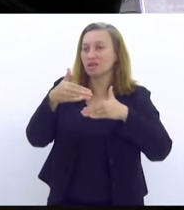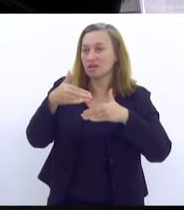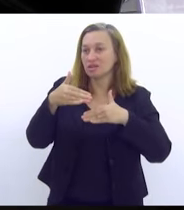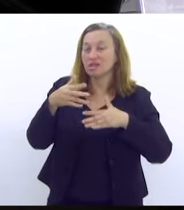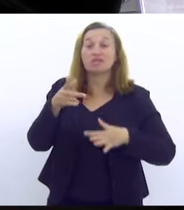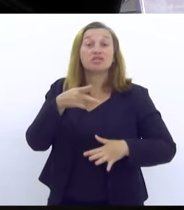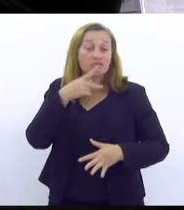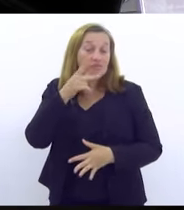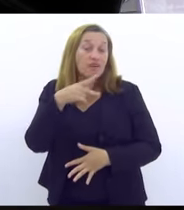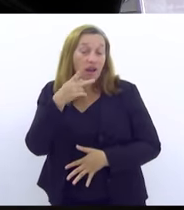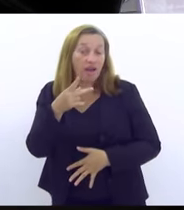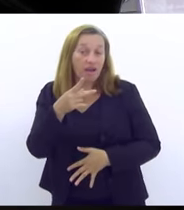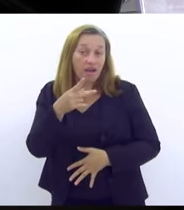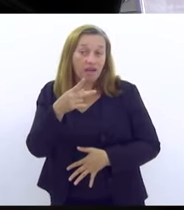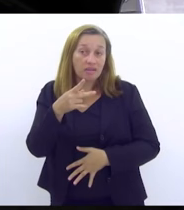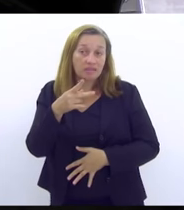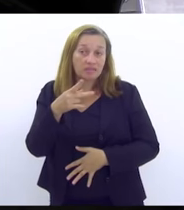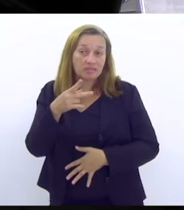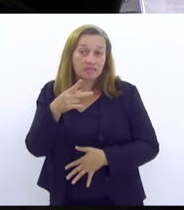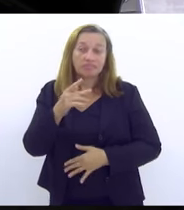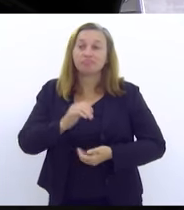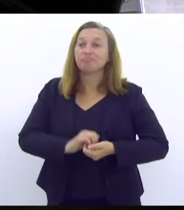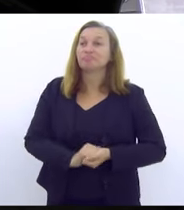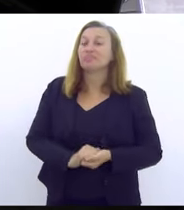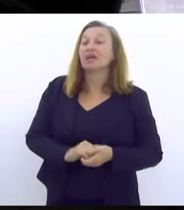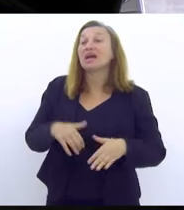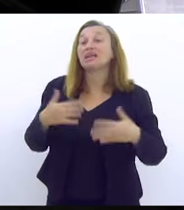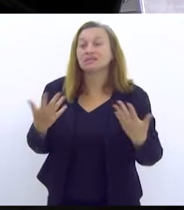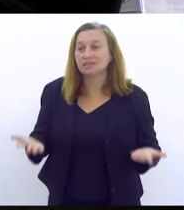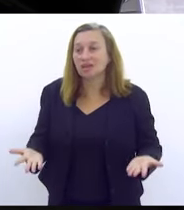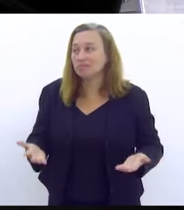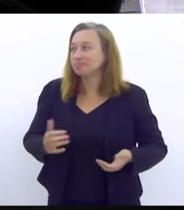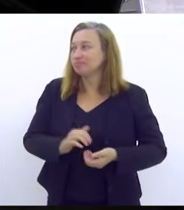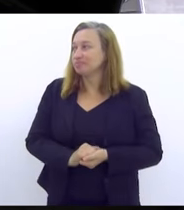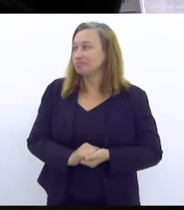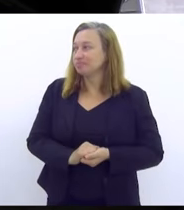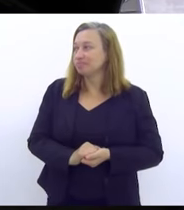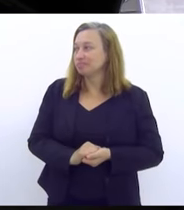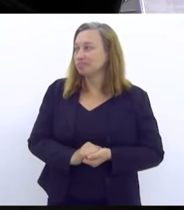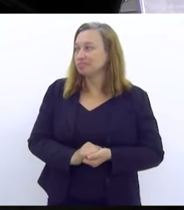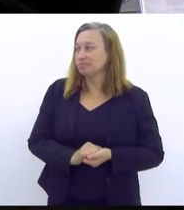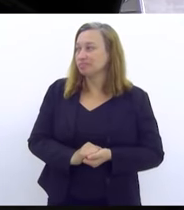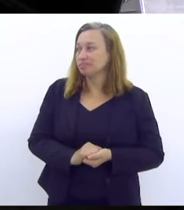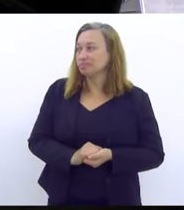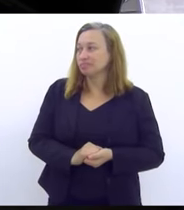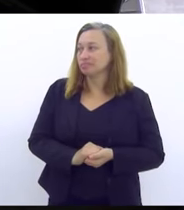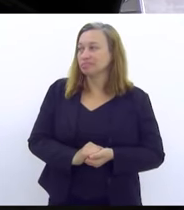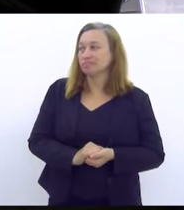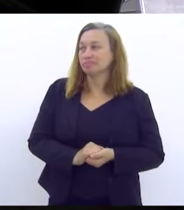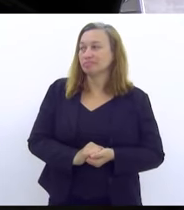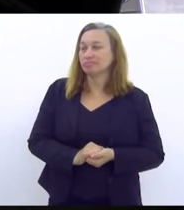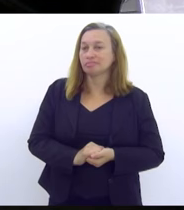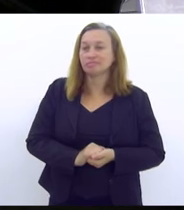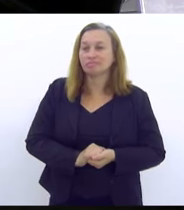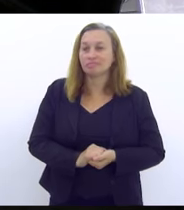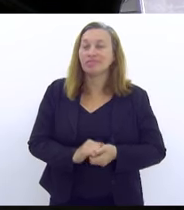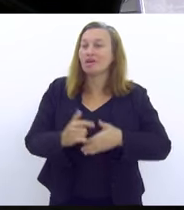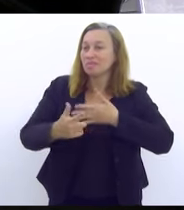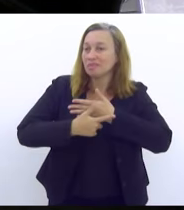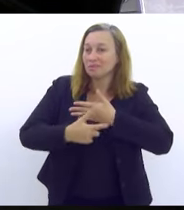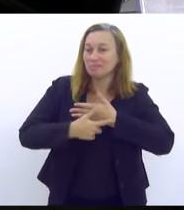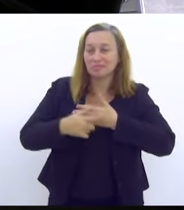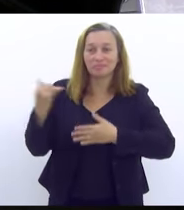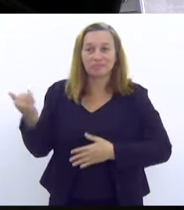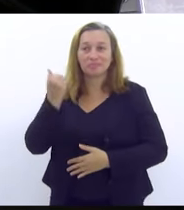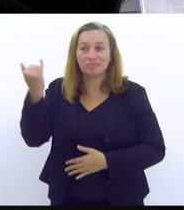em público, né, na frente do templo. Então, assim, tem sido maravilhoso desempenhar esse papel tão importante que, para